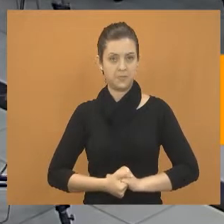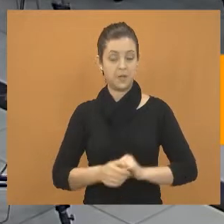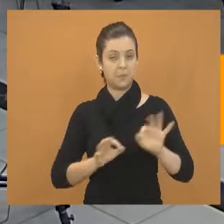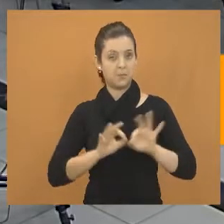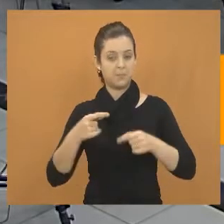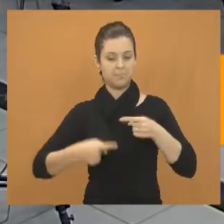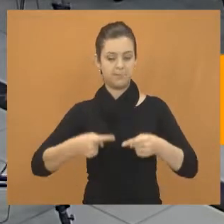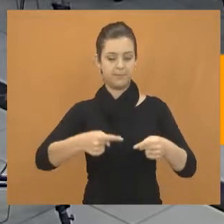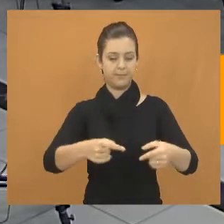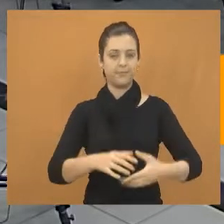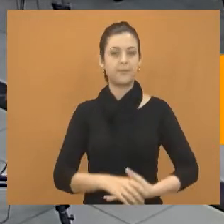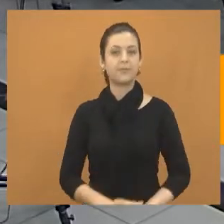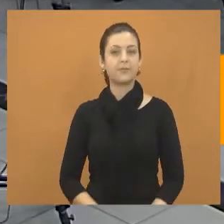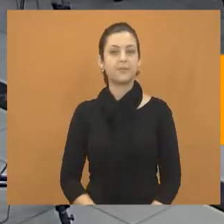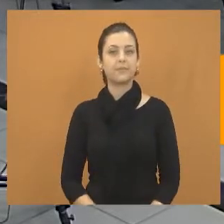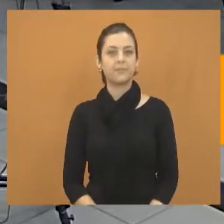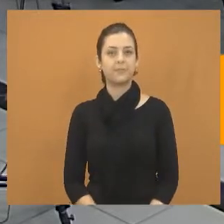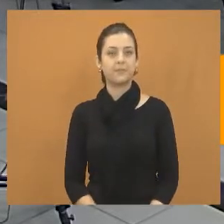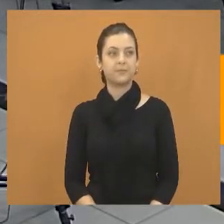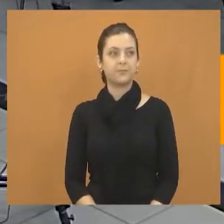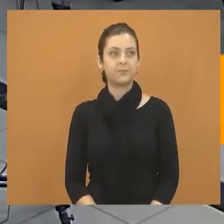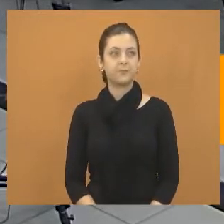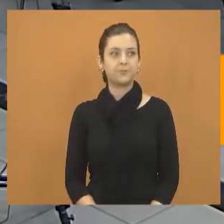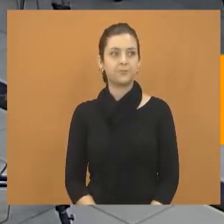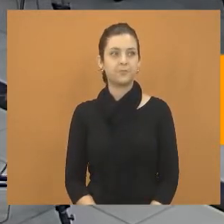Projeto continua a discussão.